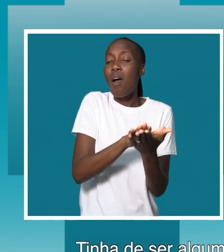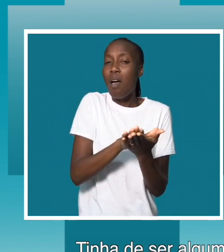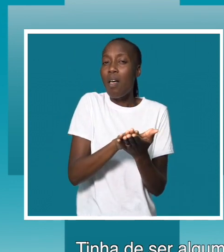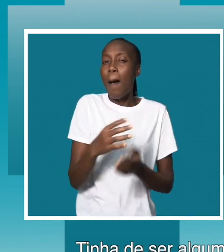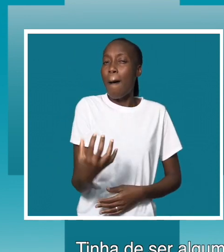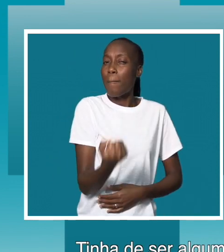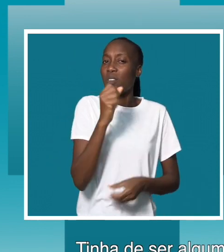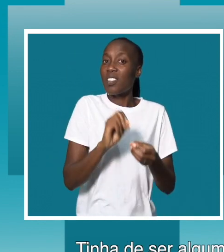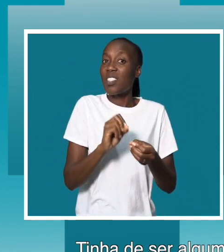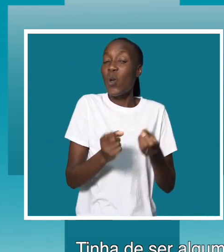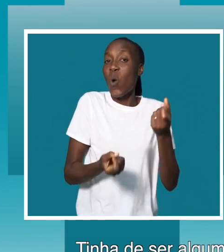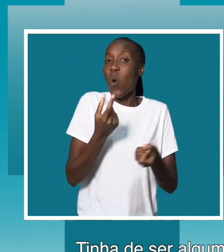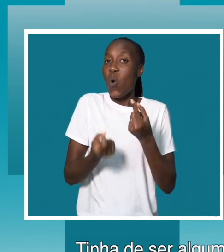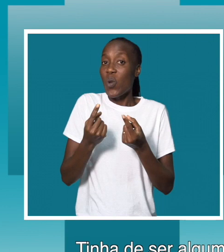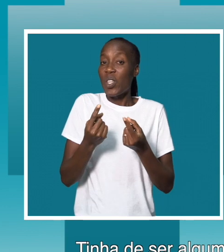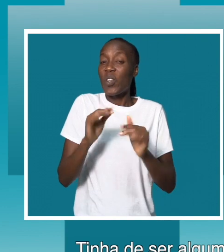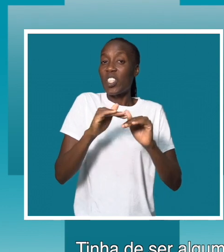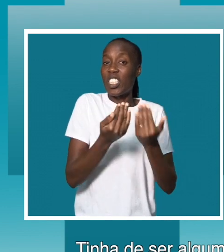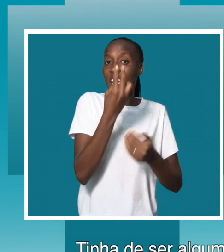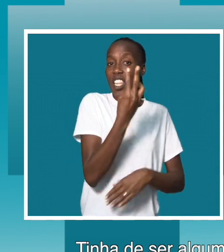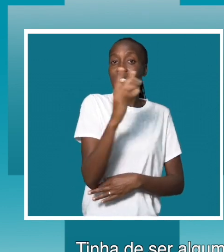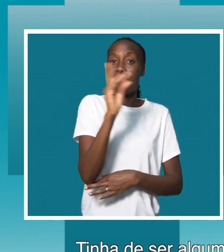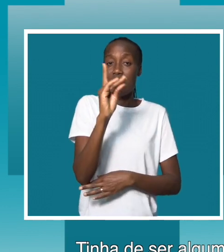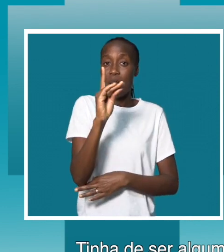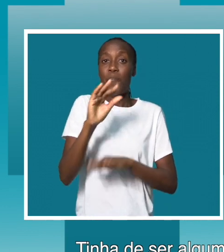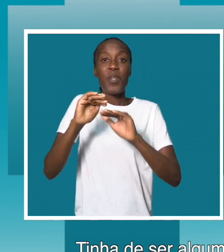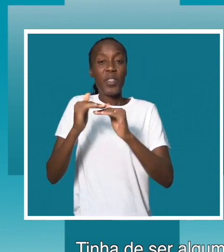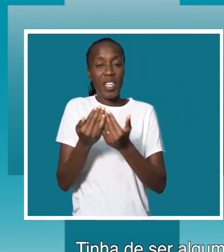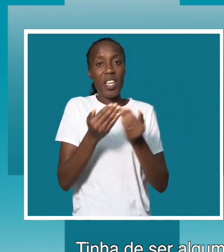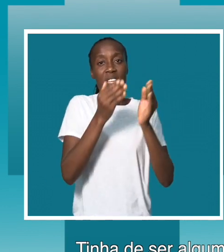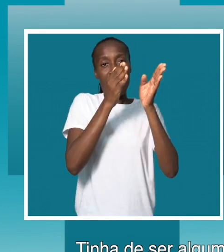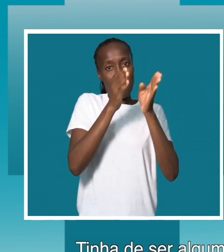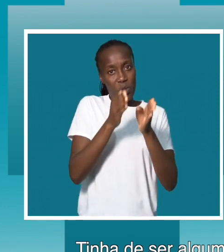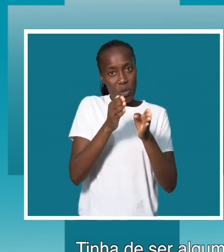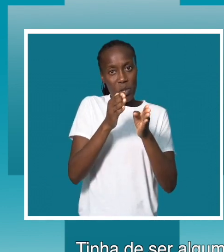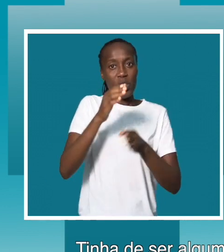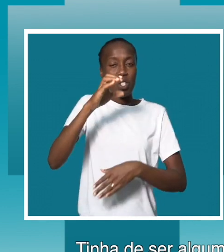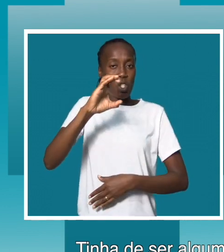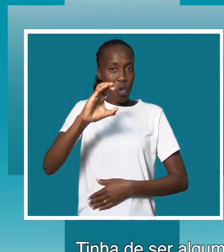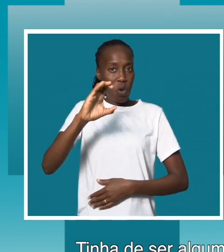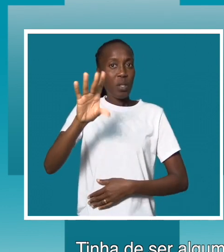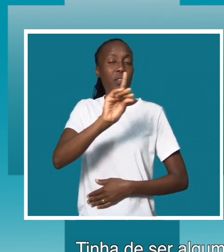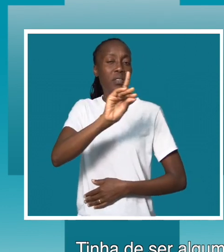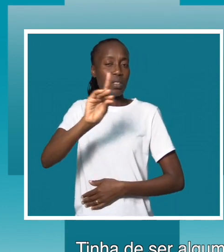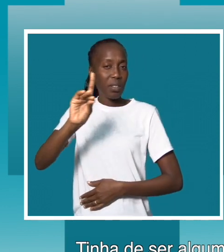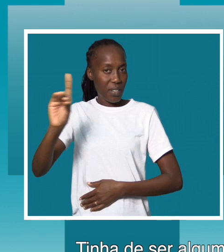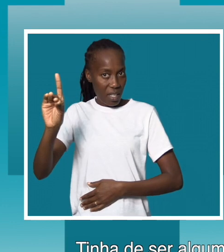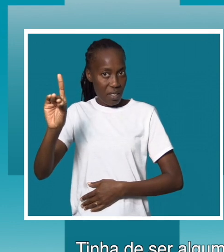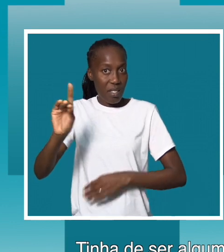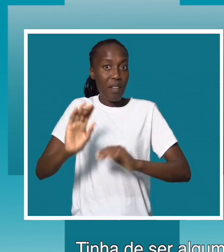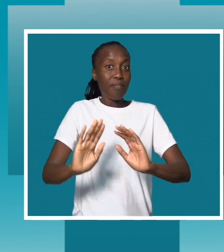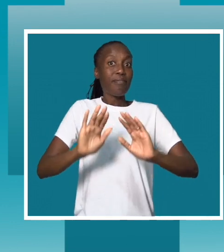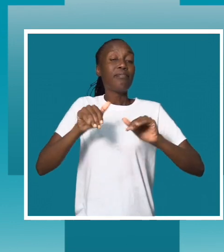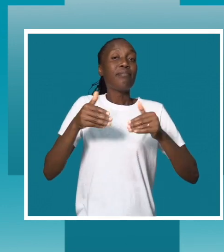que tenha a ver com o dia 3 de dezembro, que é o dia das pessoas que vivem com